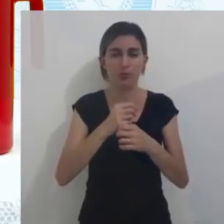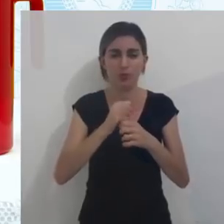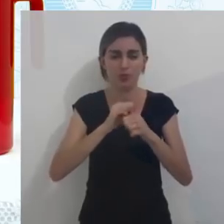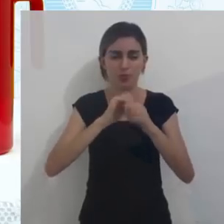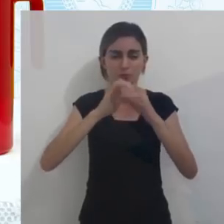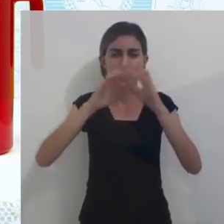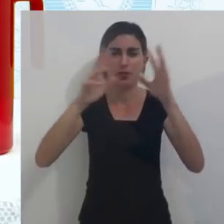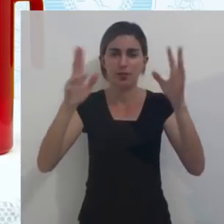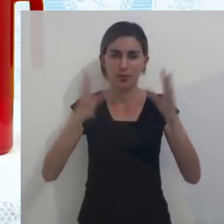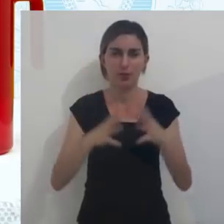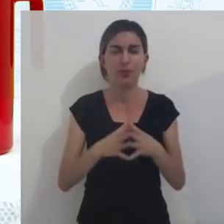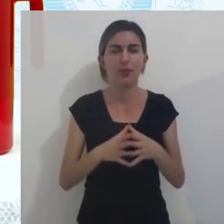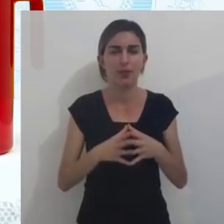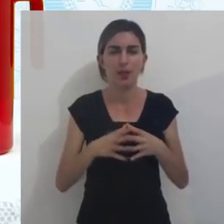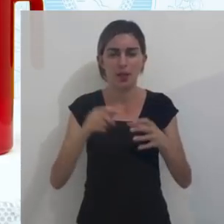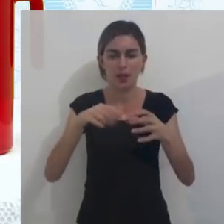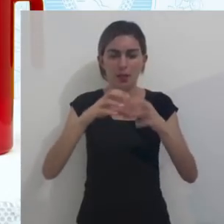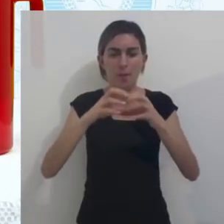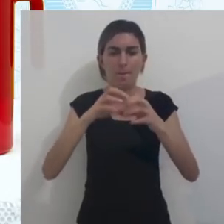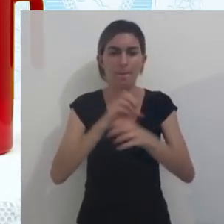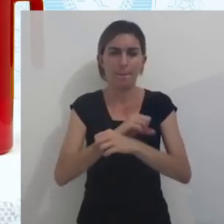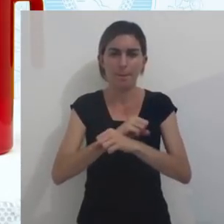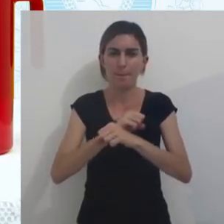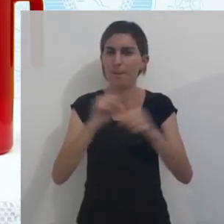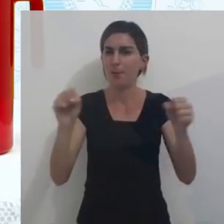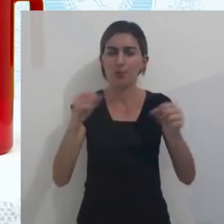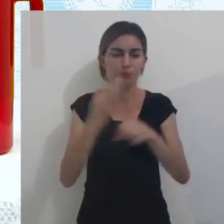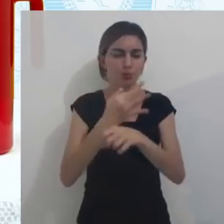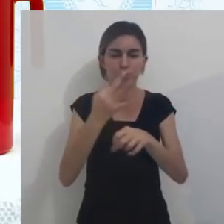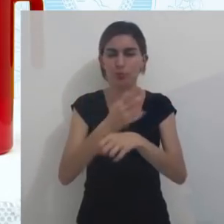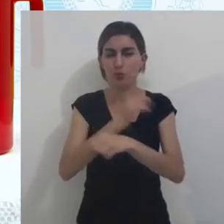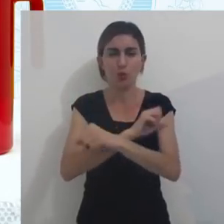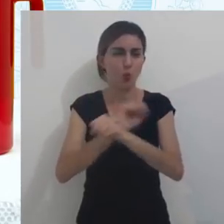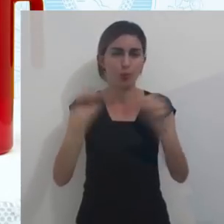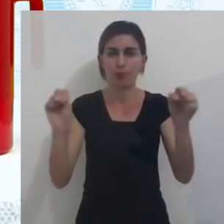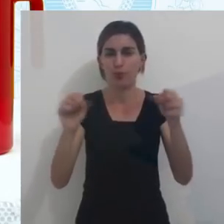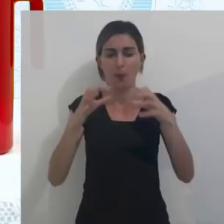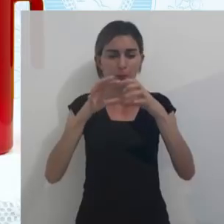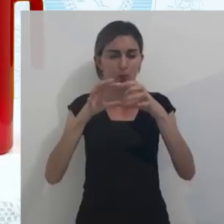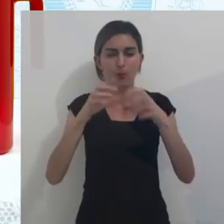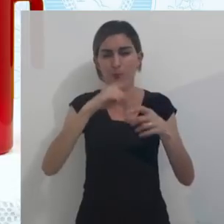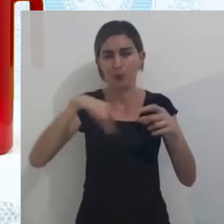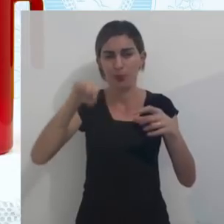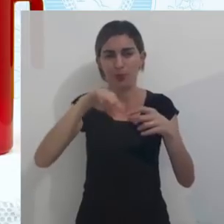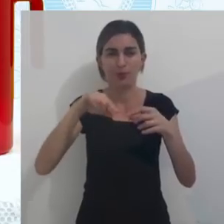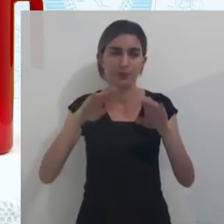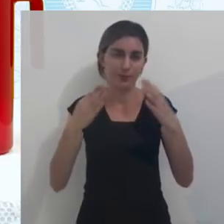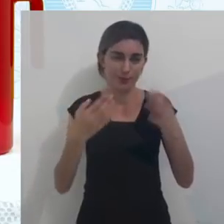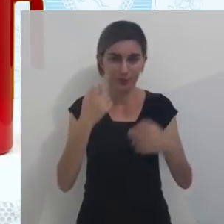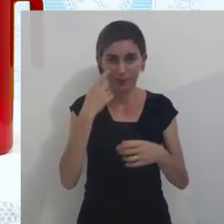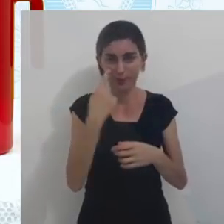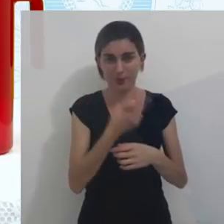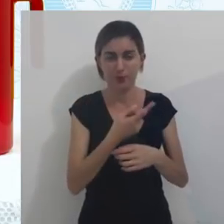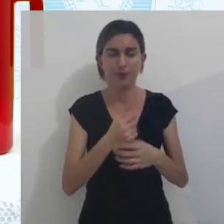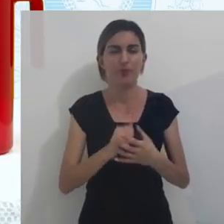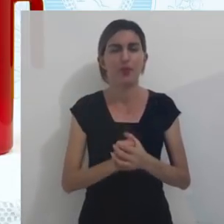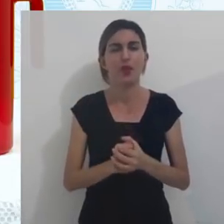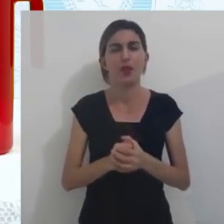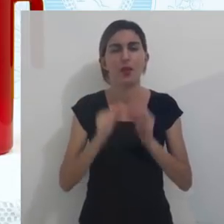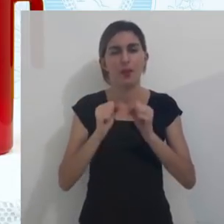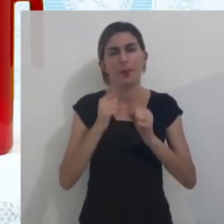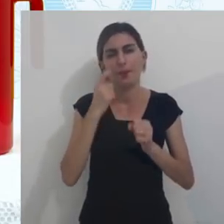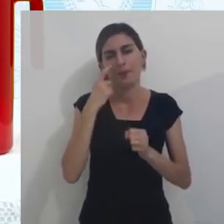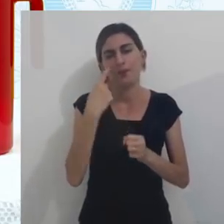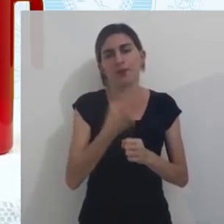gás carbônico que essa bolinha de festa daquela não resistiu e explodiu. Mas, como vocês podem ver, aqui eu